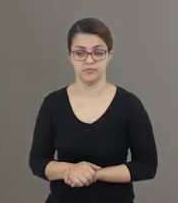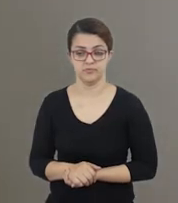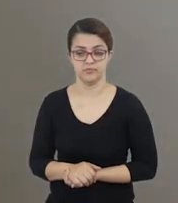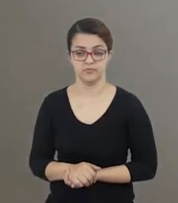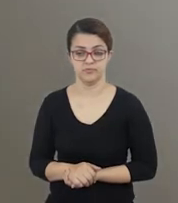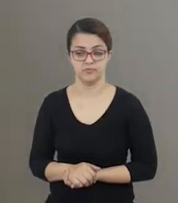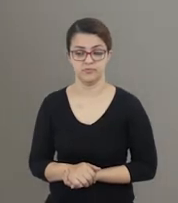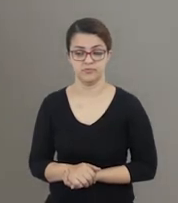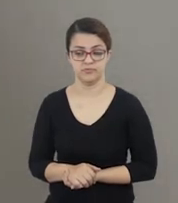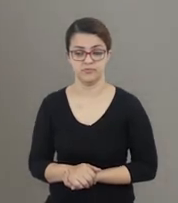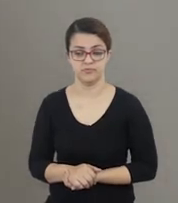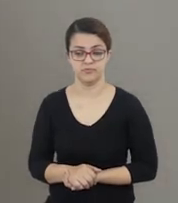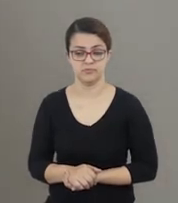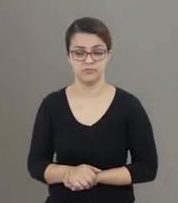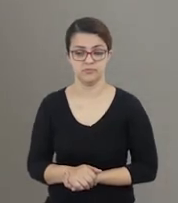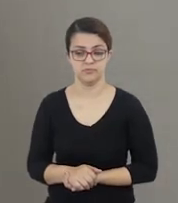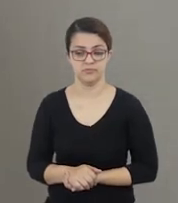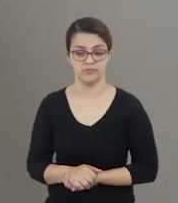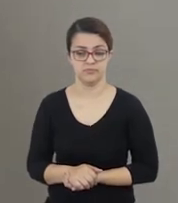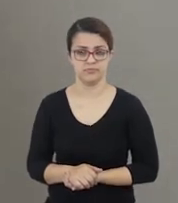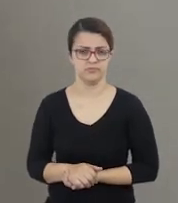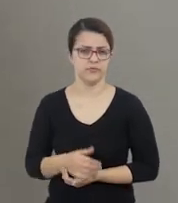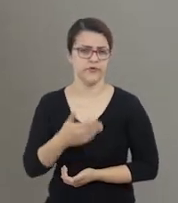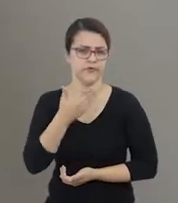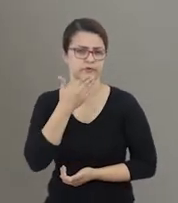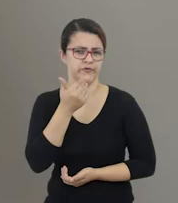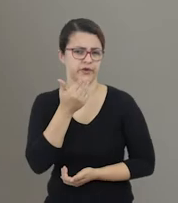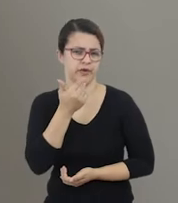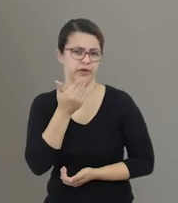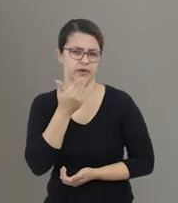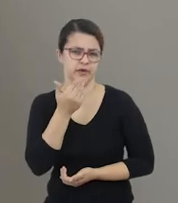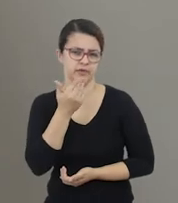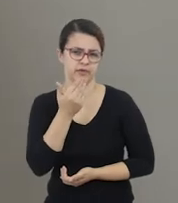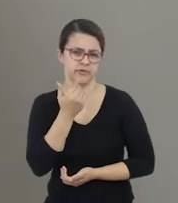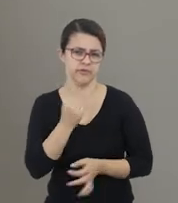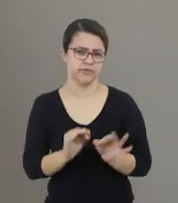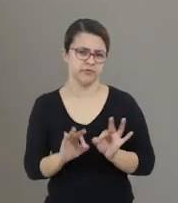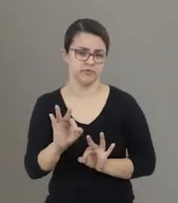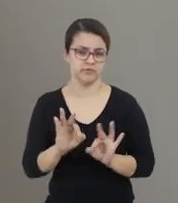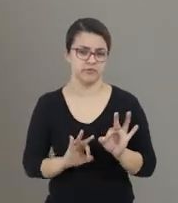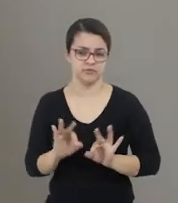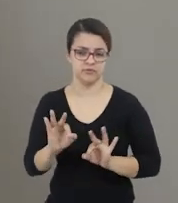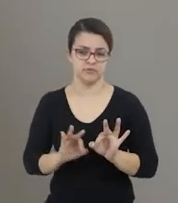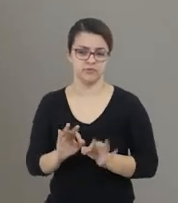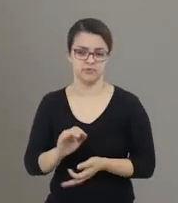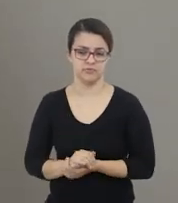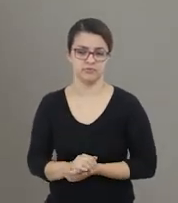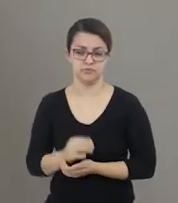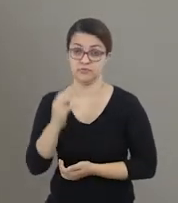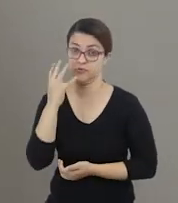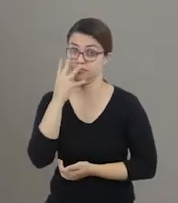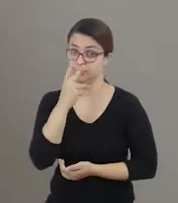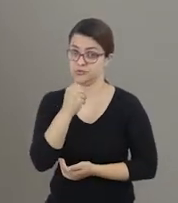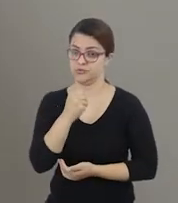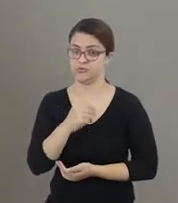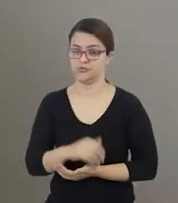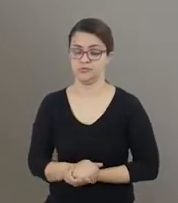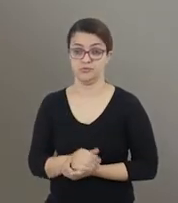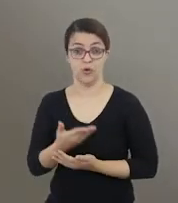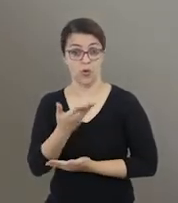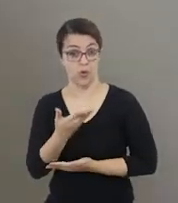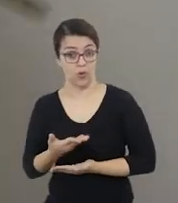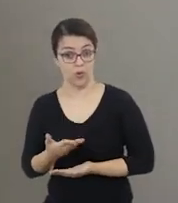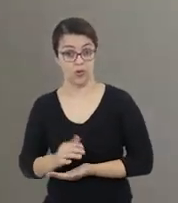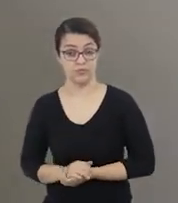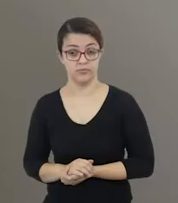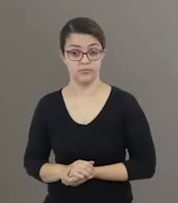Isso. E a outra patinha aqui. Olha que fácil que é. E fácil e bonitinha que ela vai ficar, né? Olha